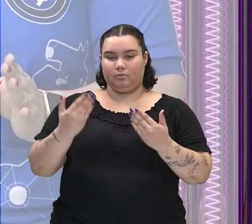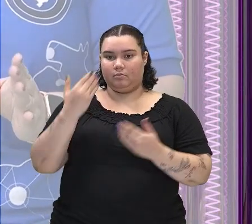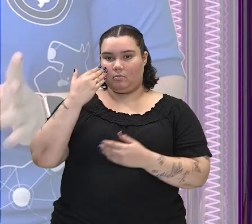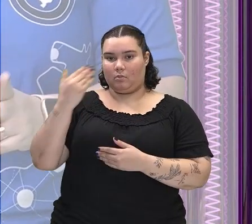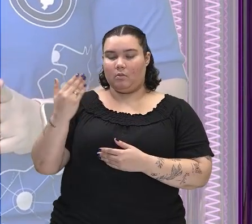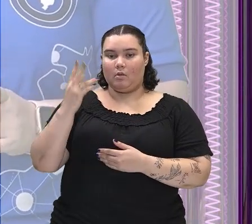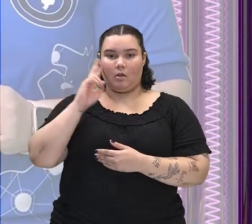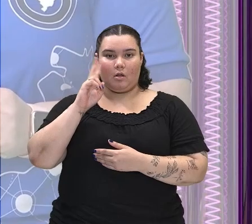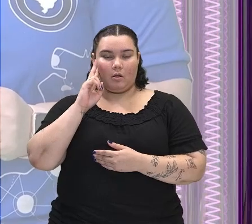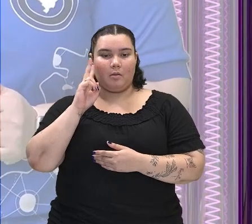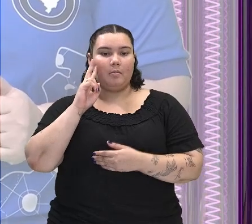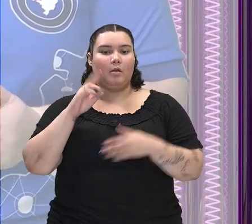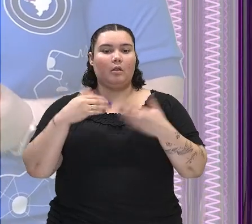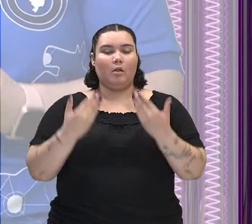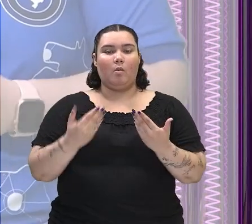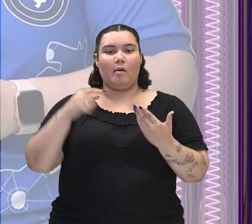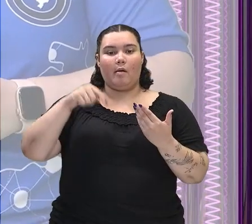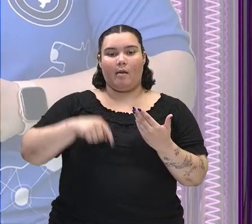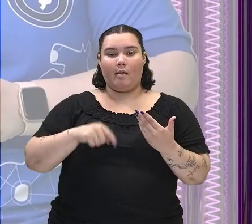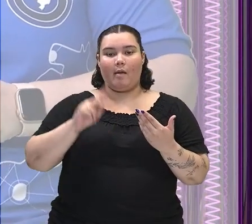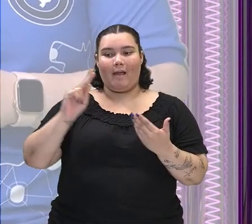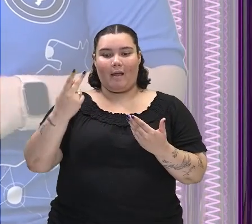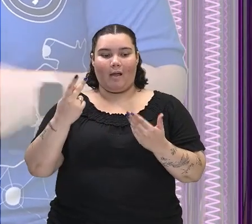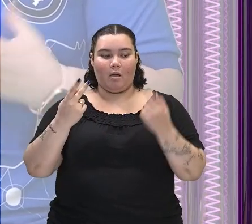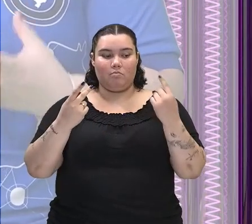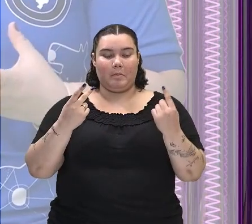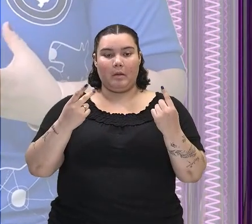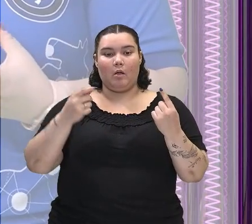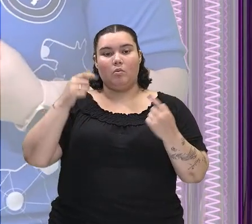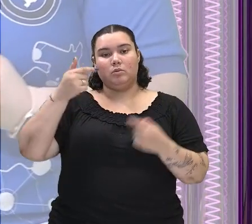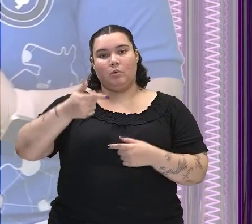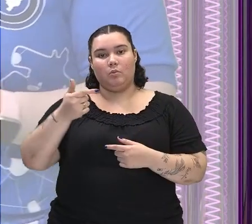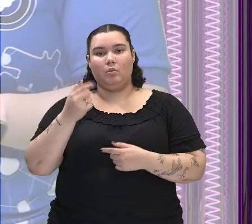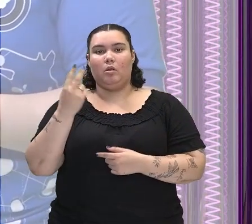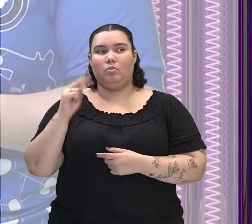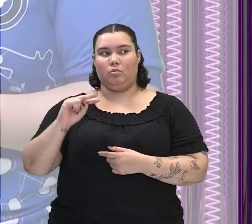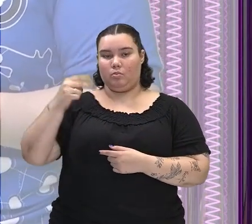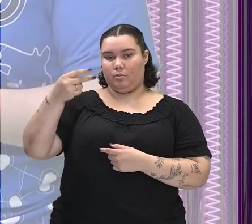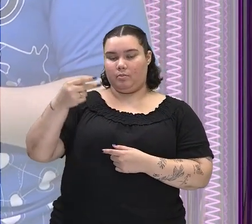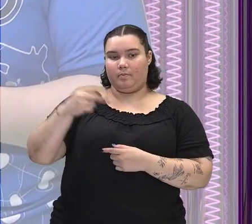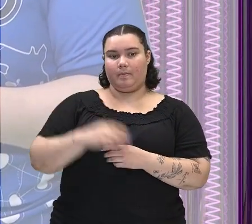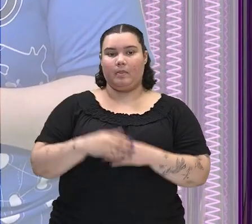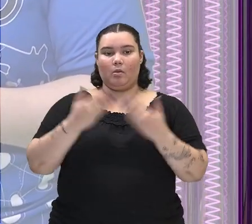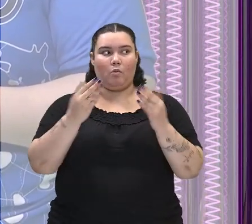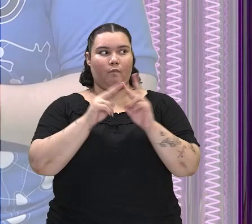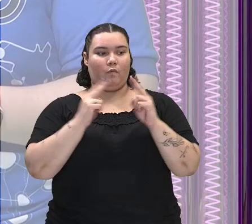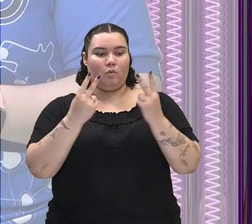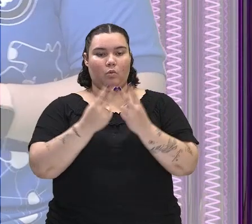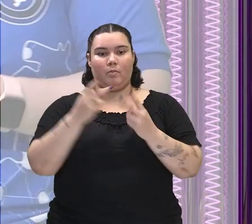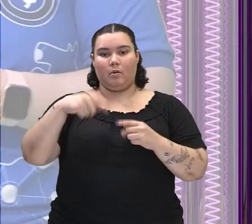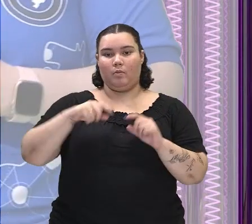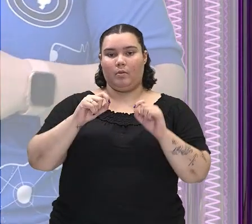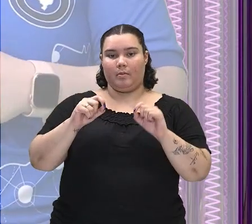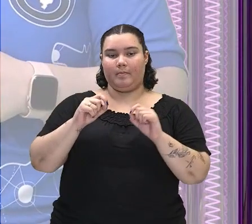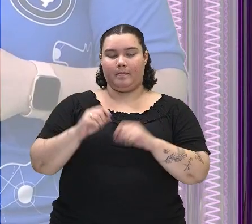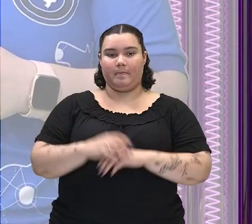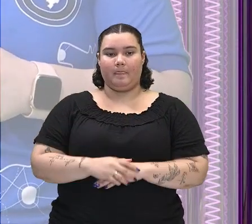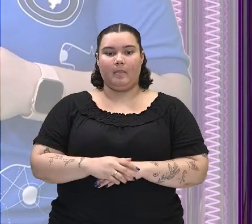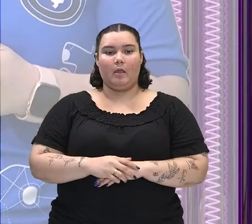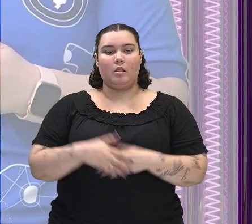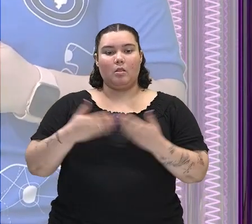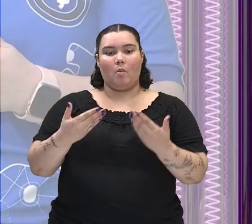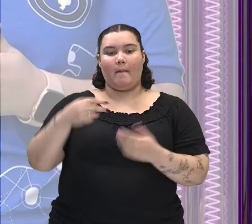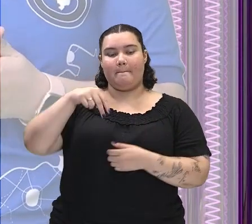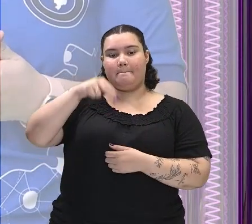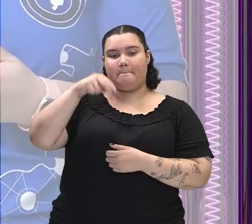outro era o dobro, então vai ser 2H. Então, se eu pensar desse jeito, o meu volume agora vai ser o π vezes o